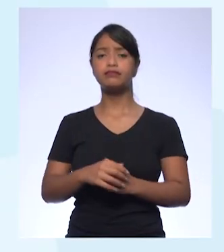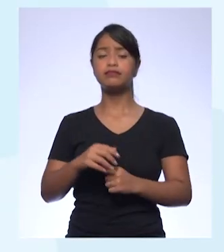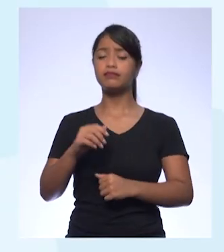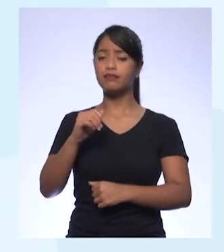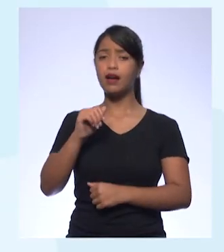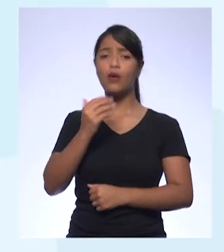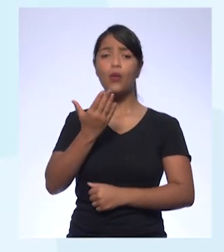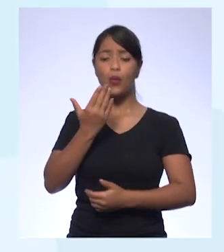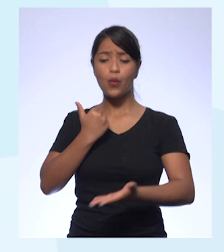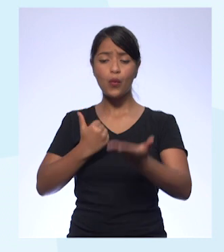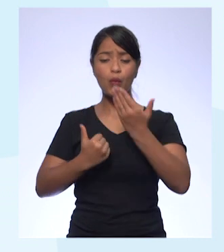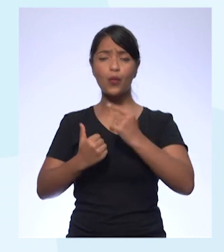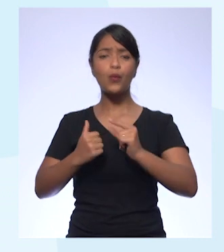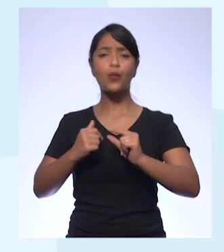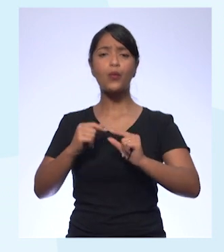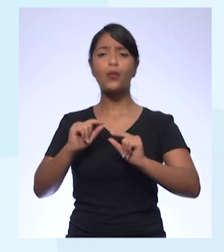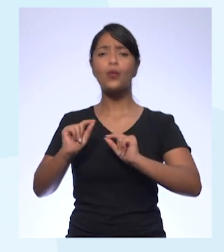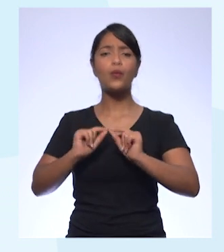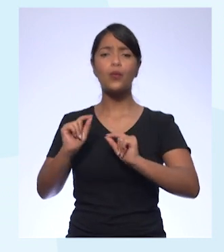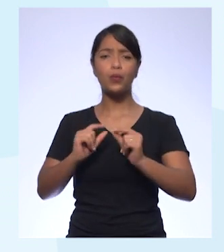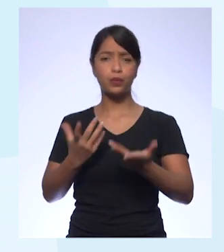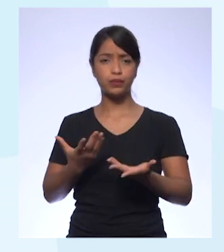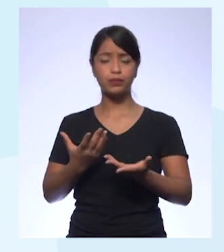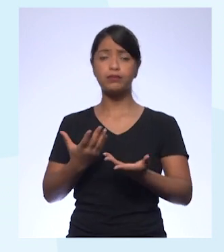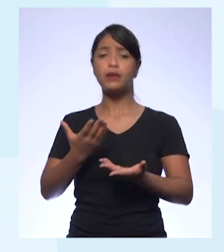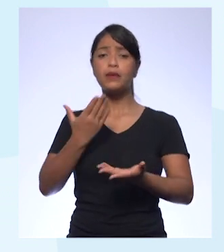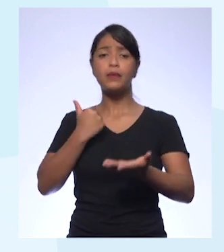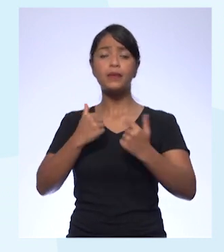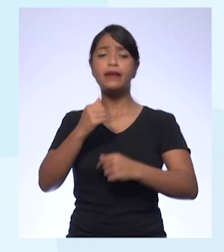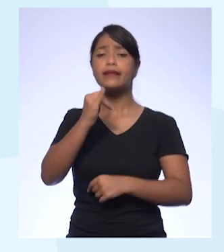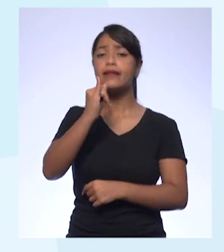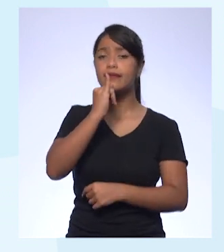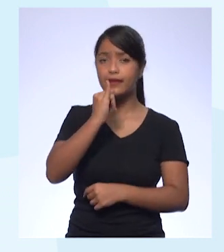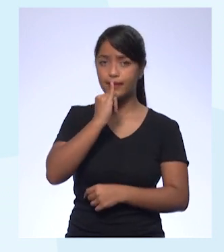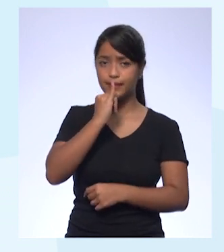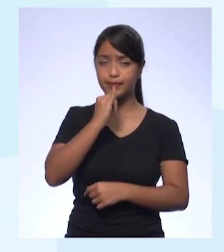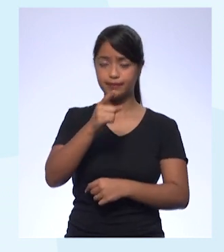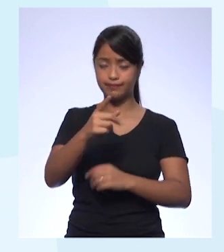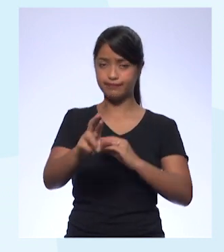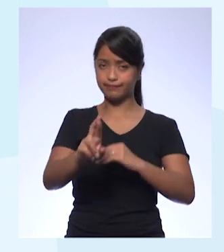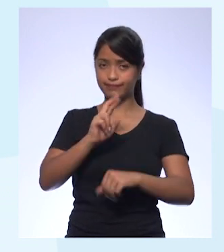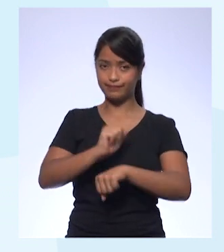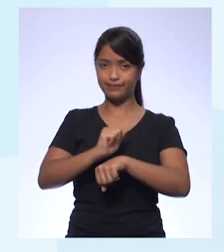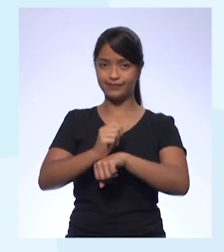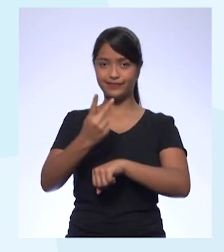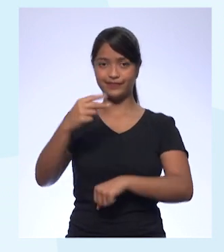alimento e para você dar pelo menos um exemplo de alimento. Tá bom? 2 minutinhos, acho que tá bom.